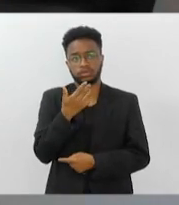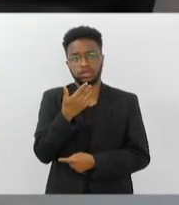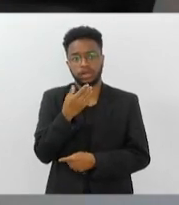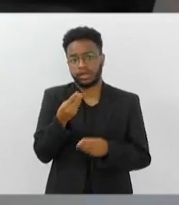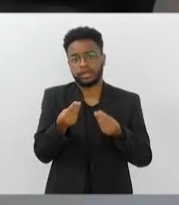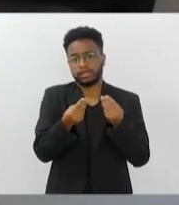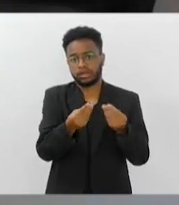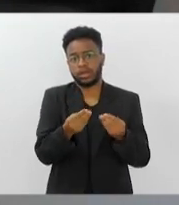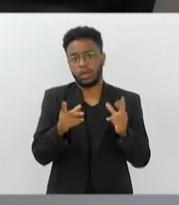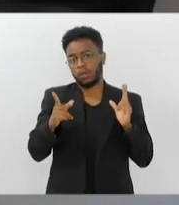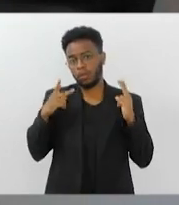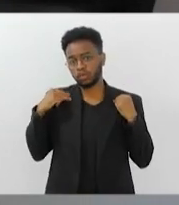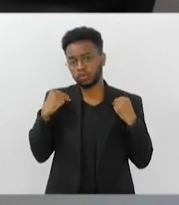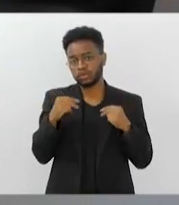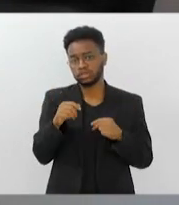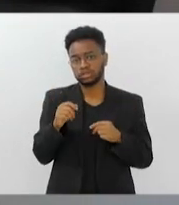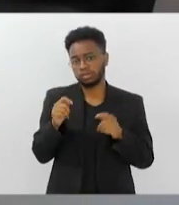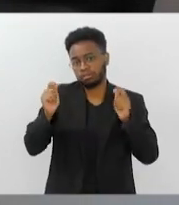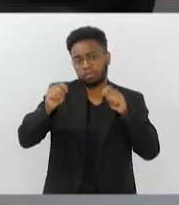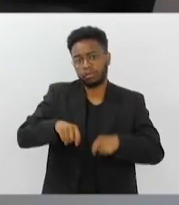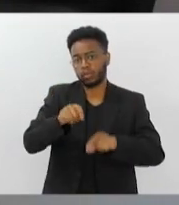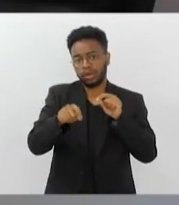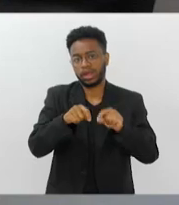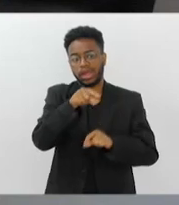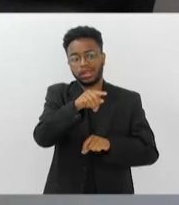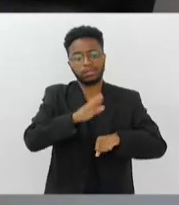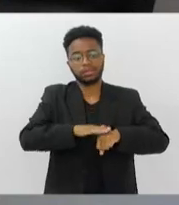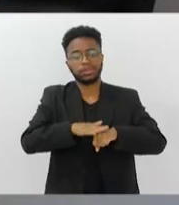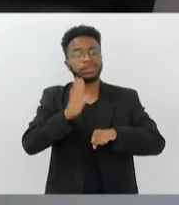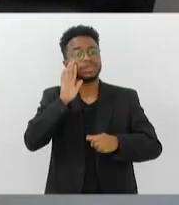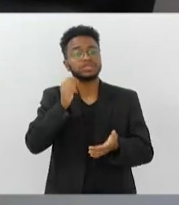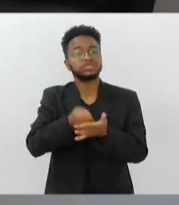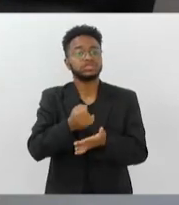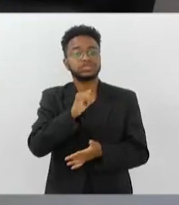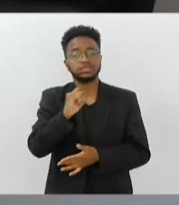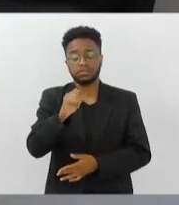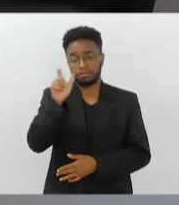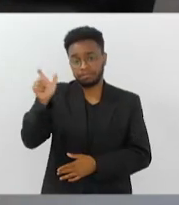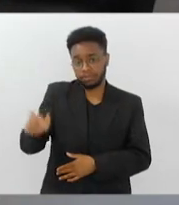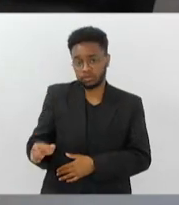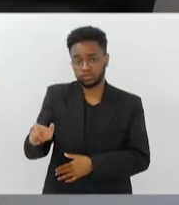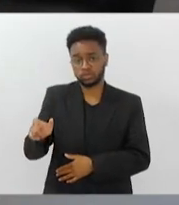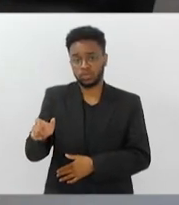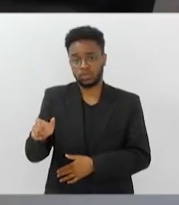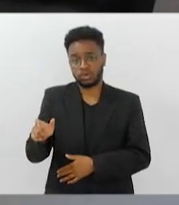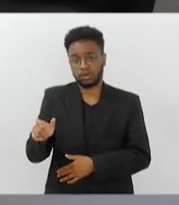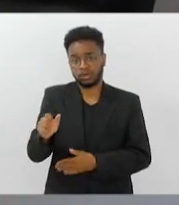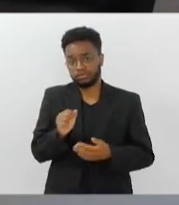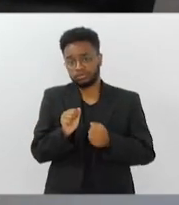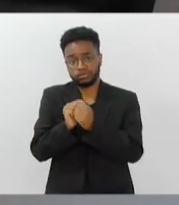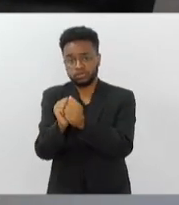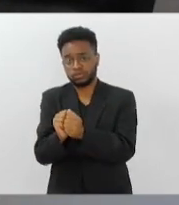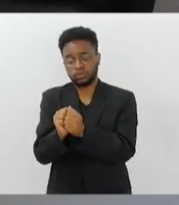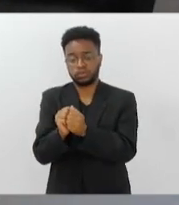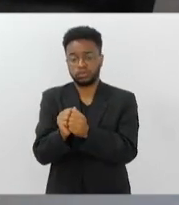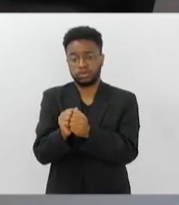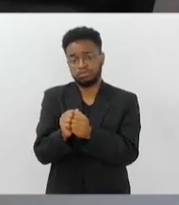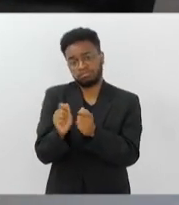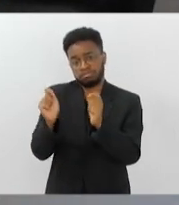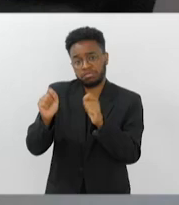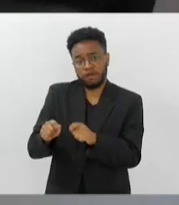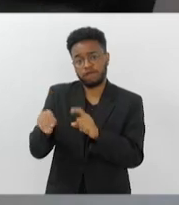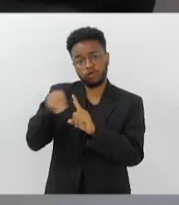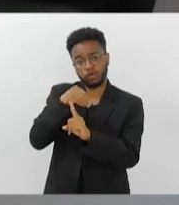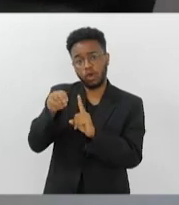motorista, é uma possibilidade dele querer discernir se o passageiro está em situação de vulnerabilidade ou não, a não ser que